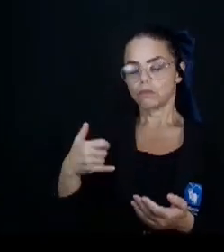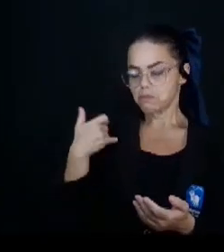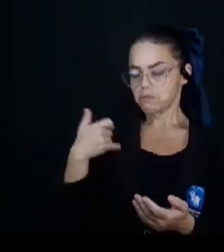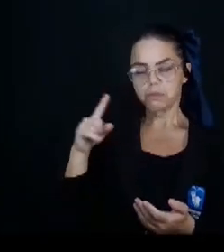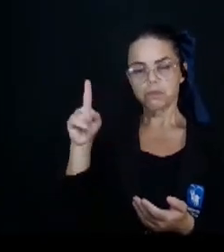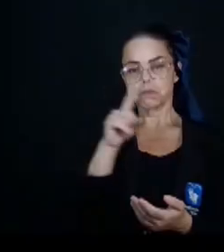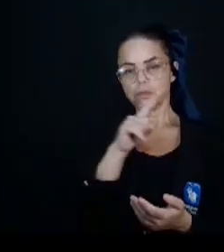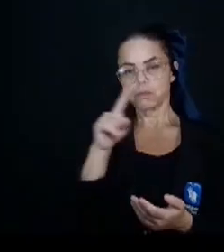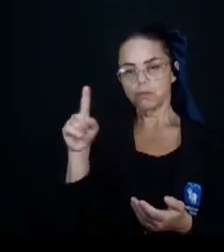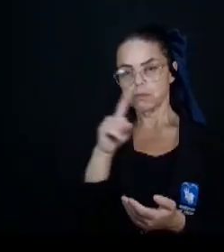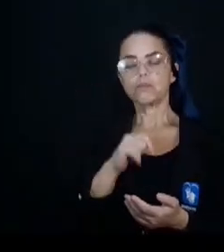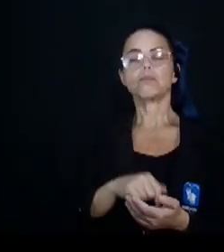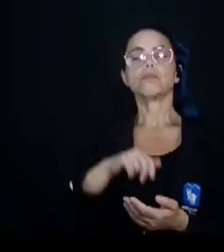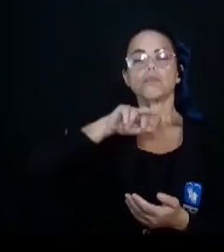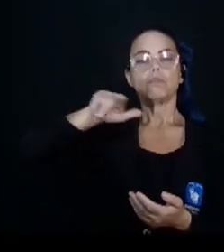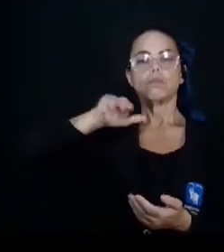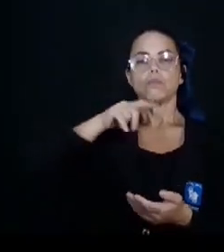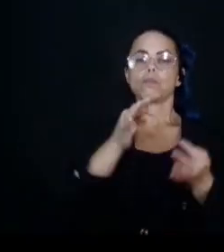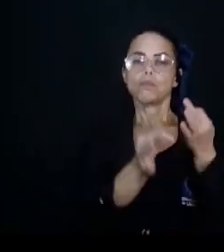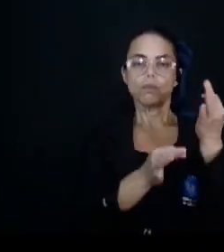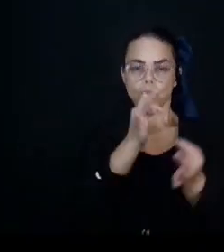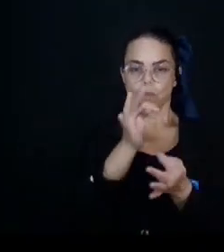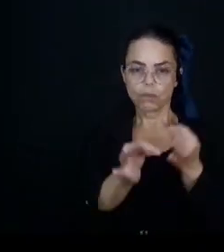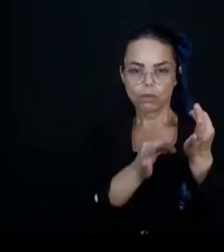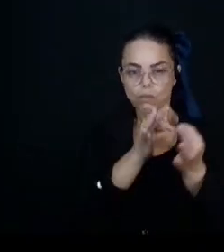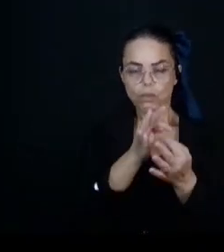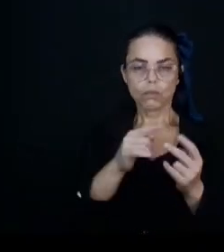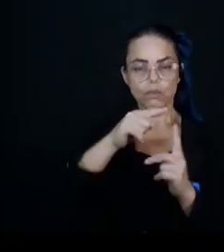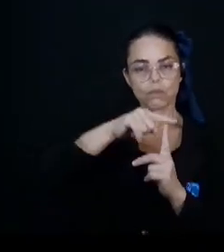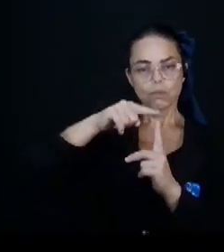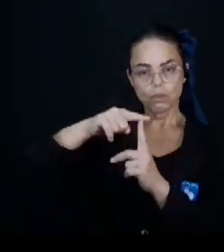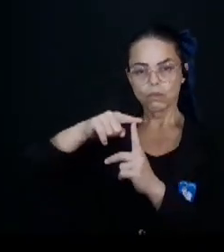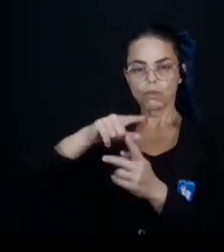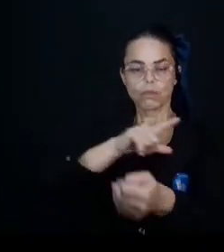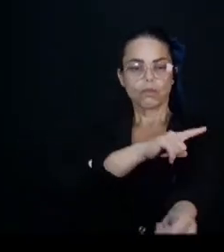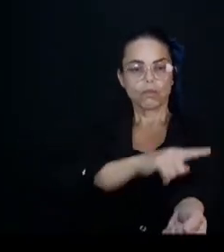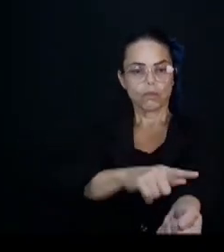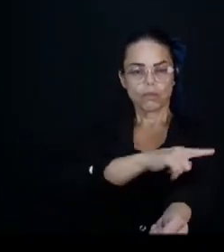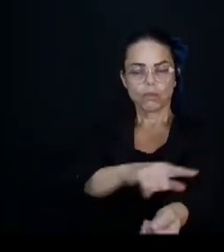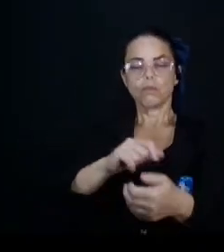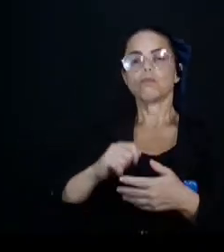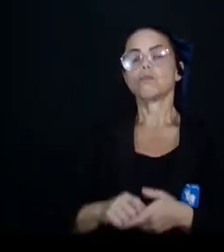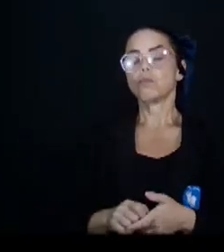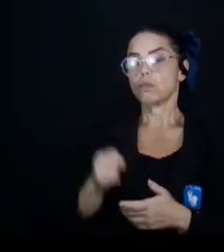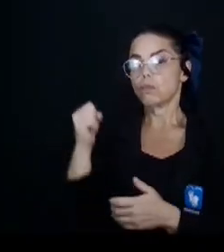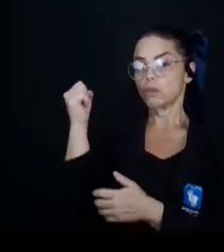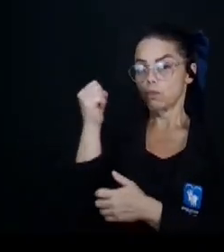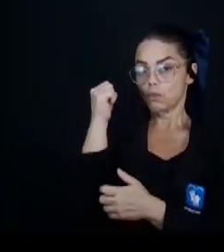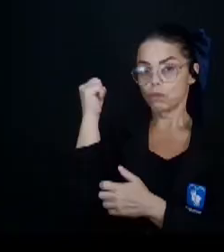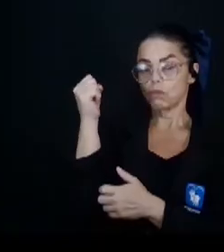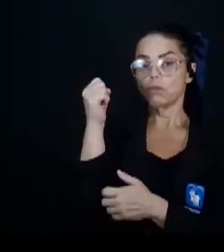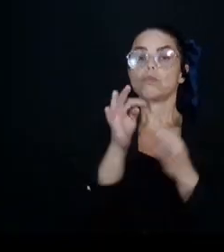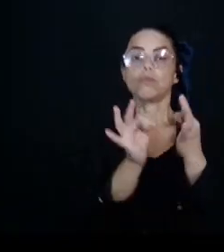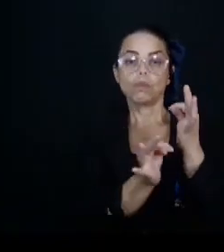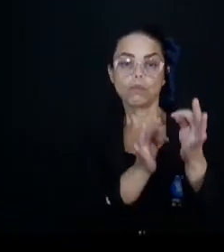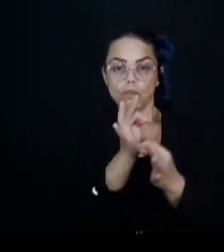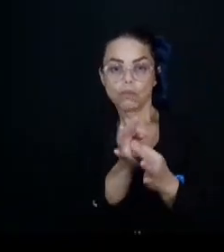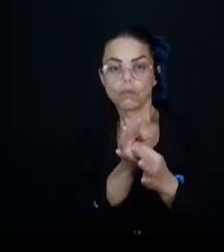diferença no tratamento nos subtipos de leucemia. Então, as leucemias agudas, elas são tratadas com esquemas